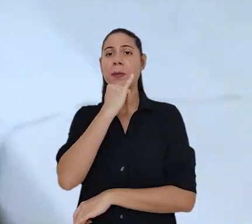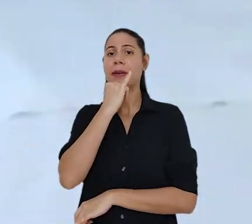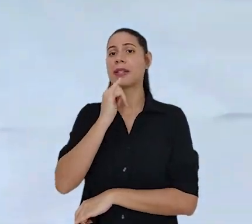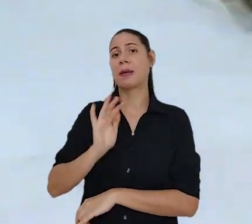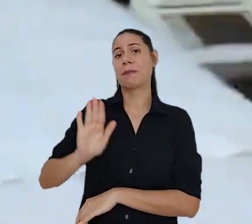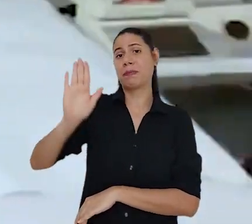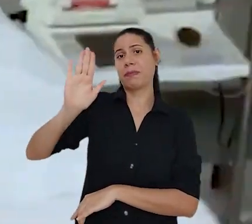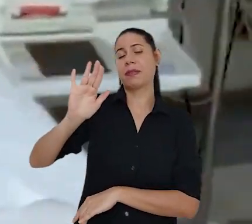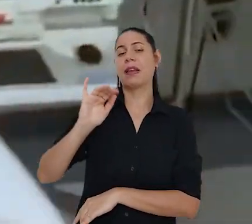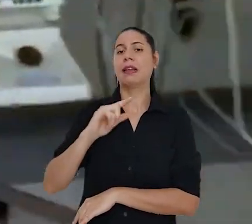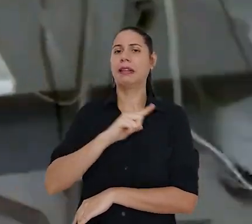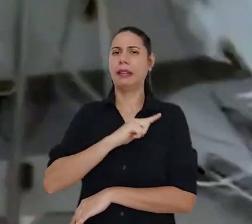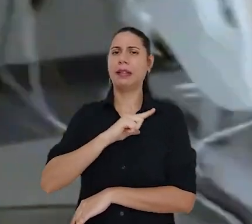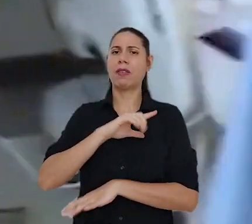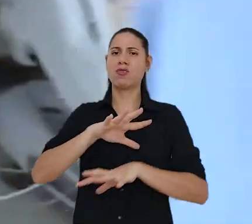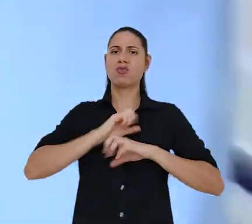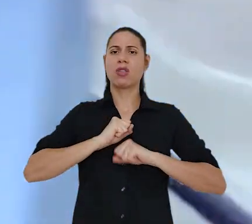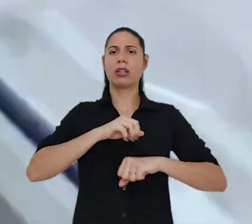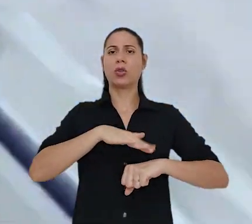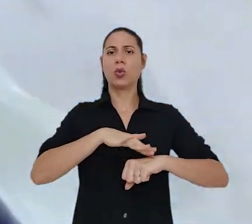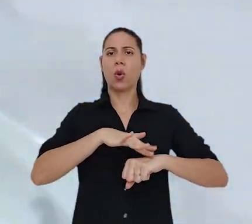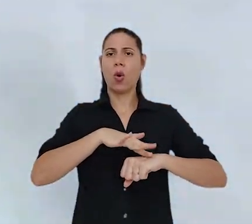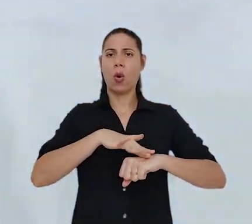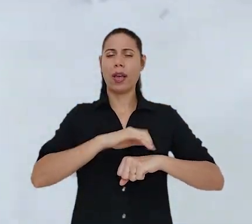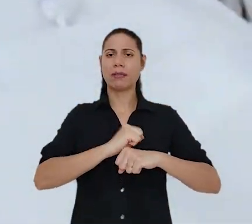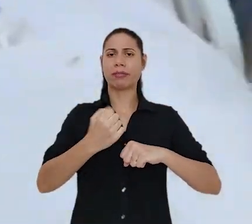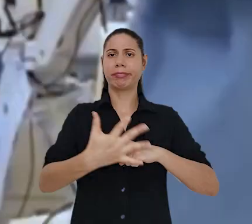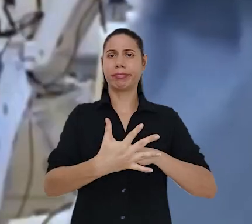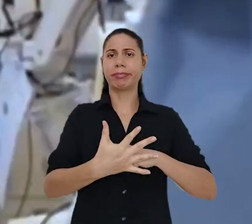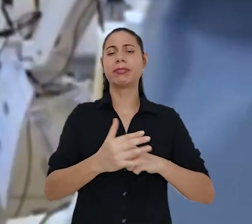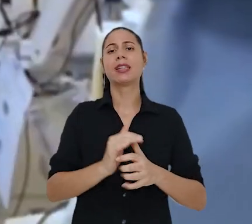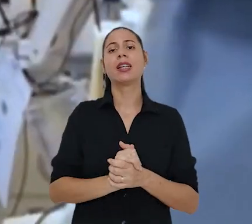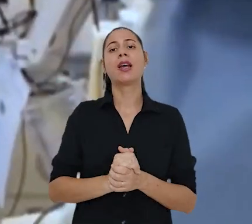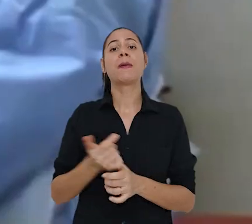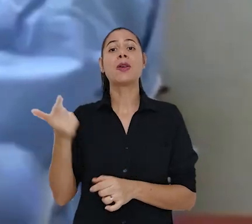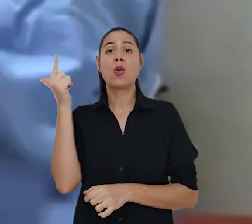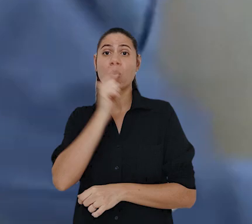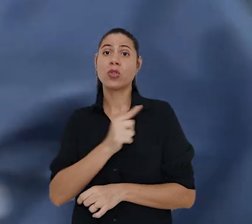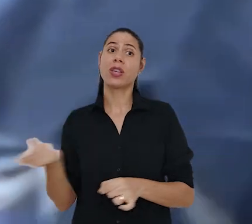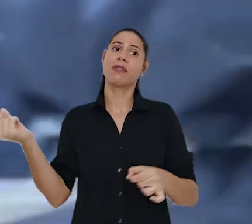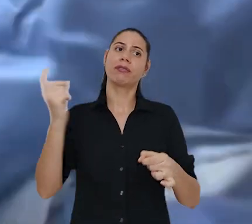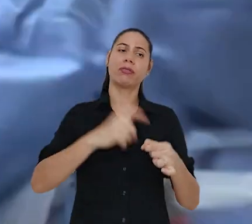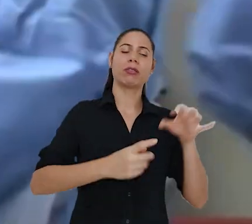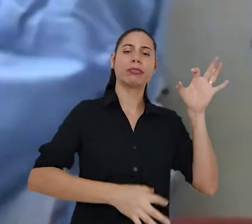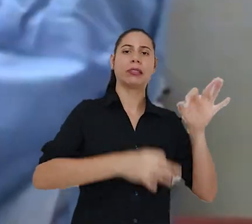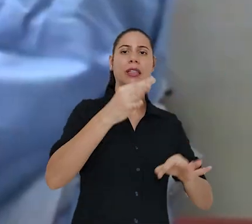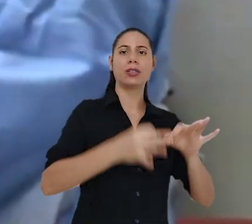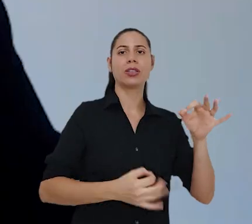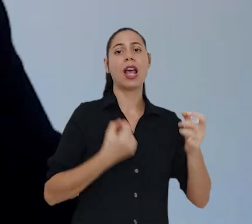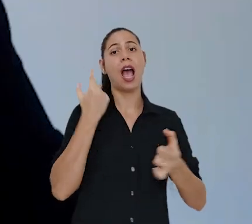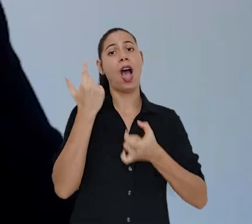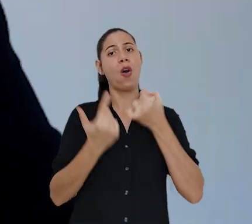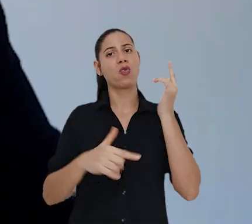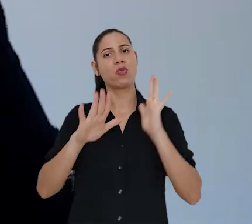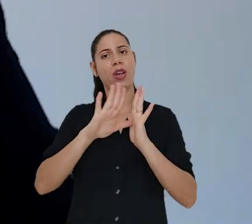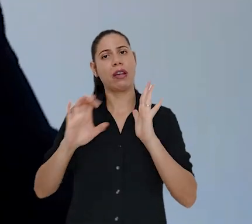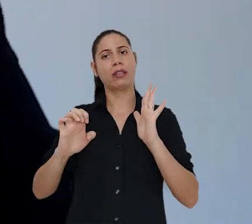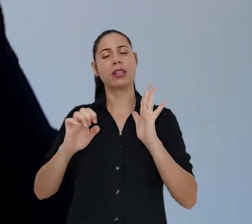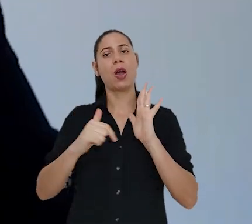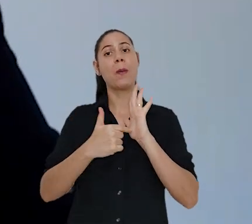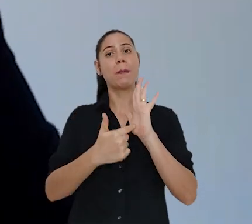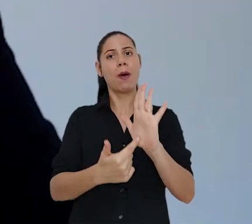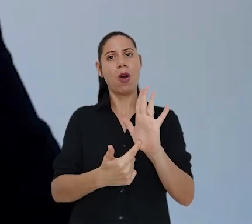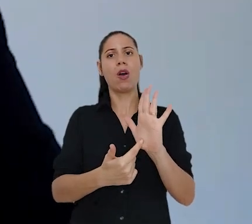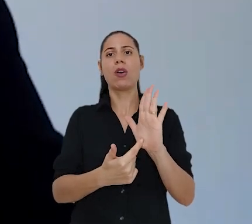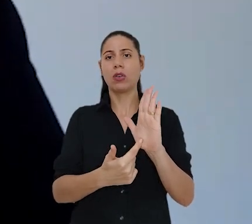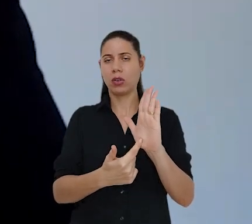individuais, como o caso de concorrentes acometidos com a doença, algo que foi contornado na Justiça. Infelizmente, alguns